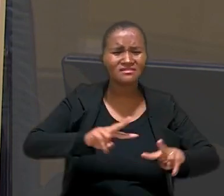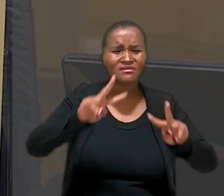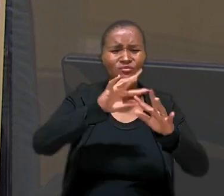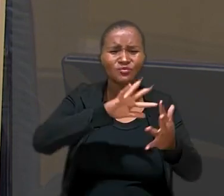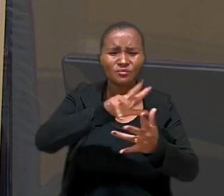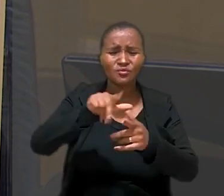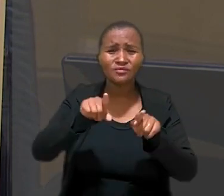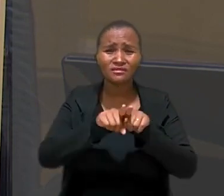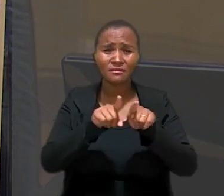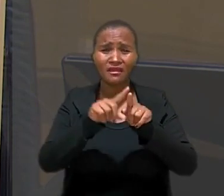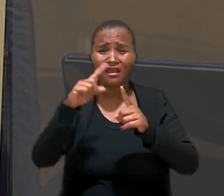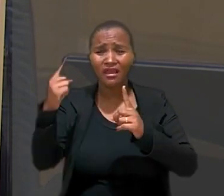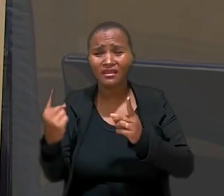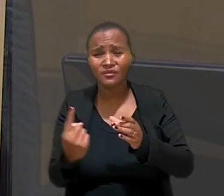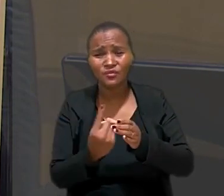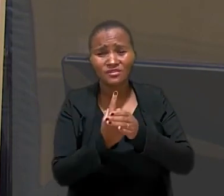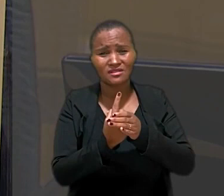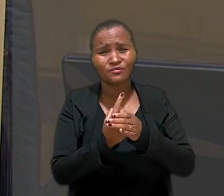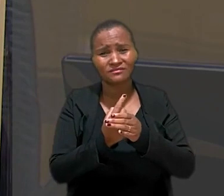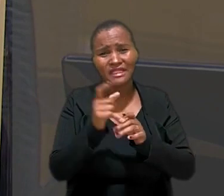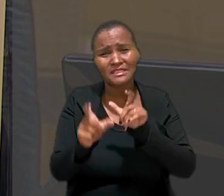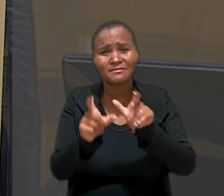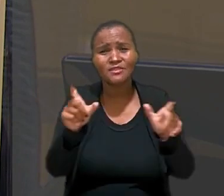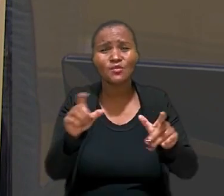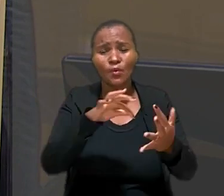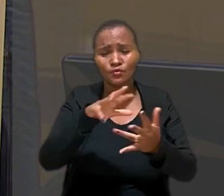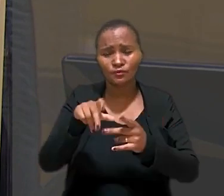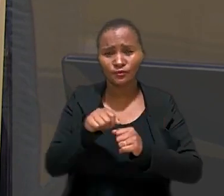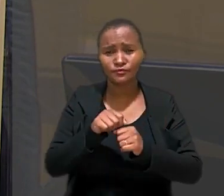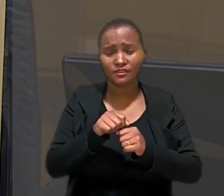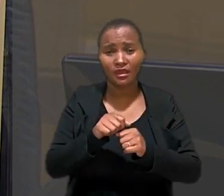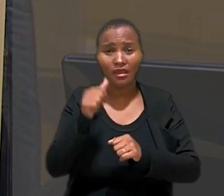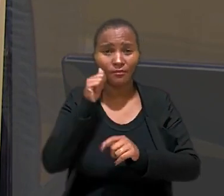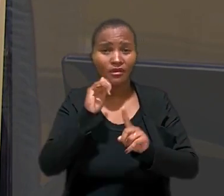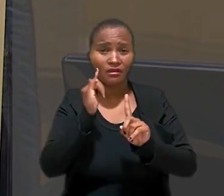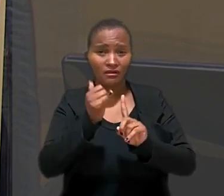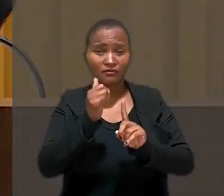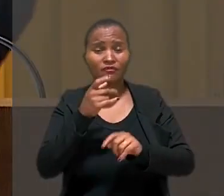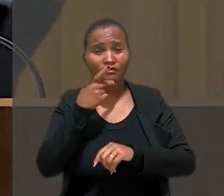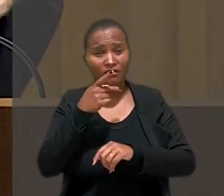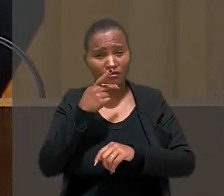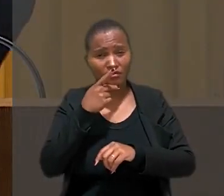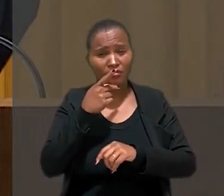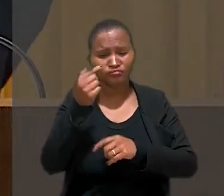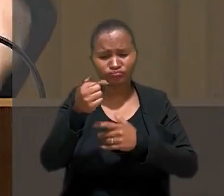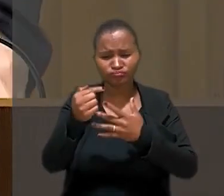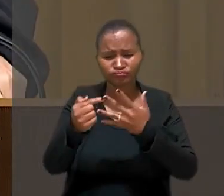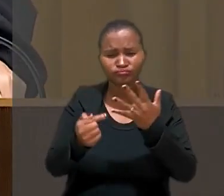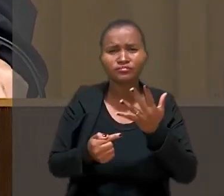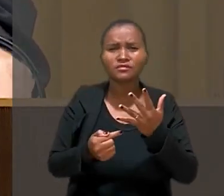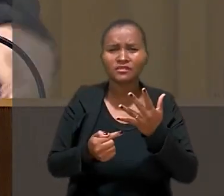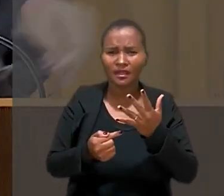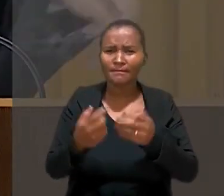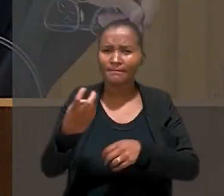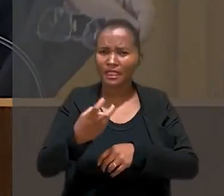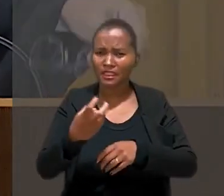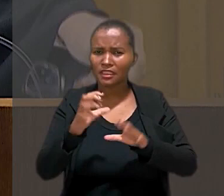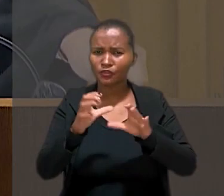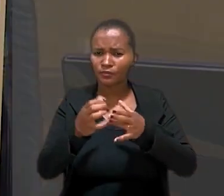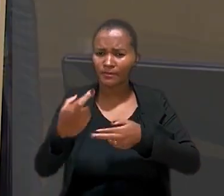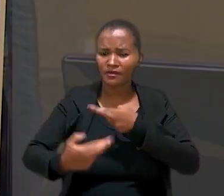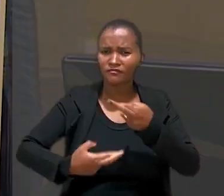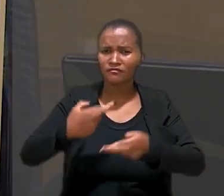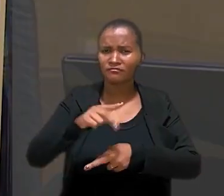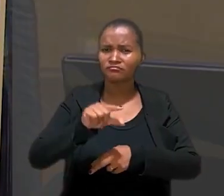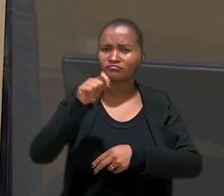própria inserção dos trabalhadores no mundo. A relatora considerou ainda que os motivos adotados pela 5ª turma para reformar a